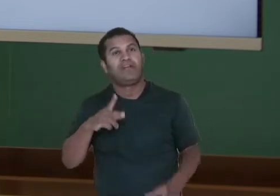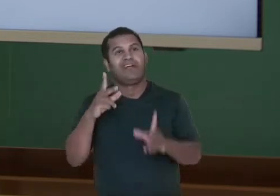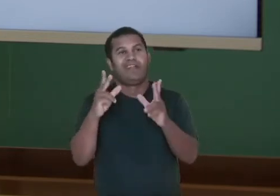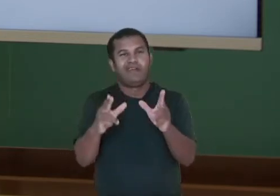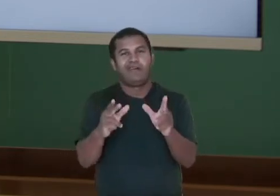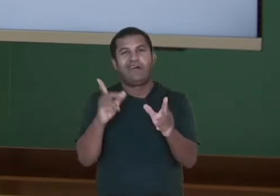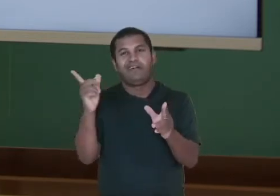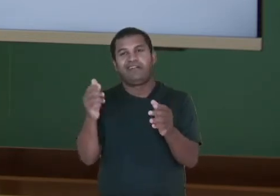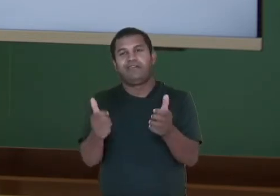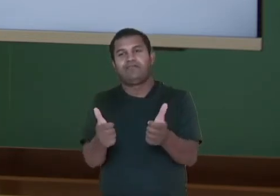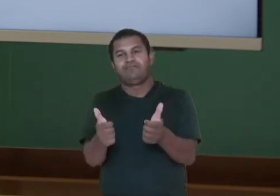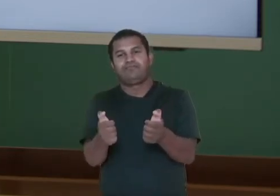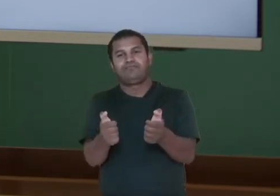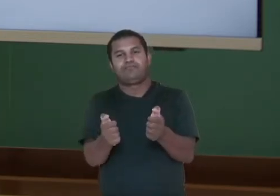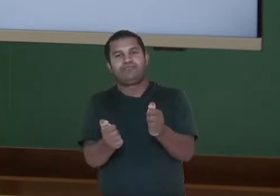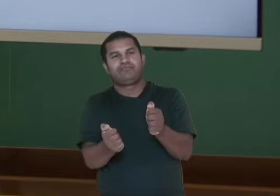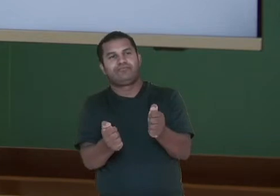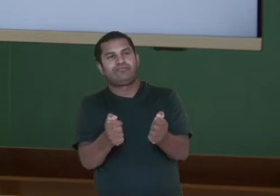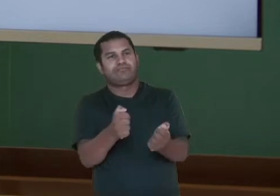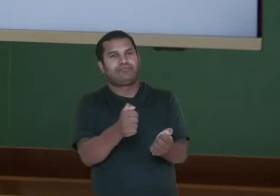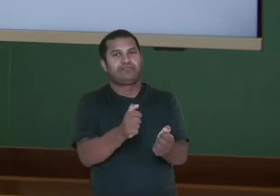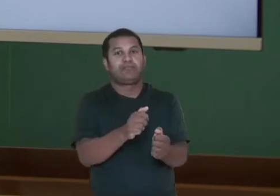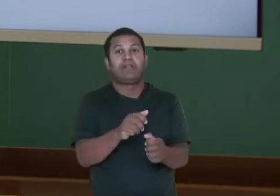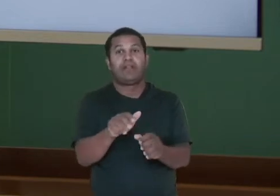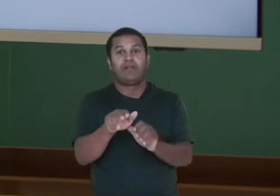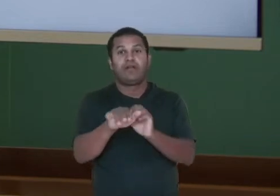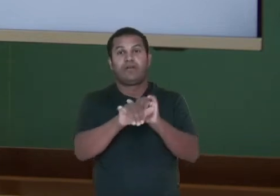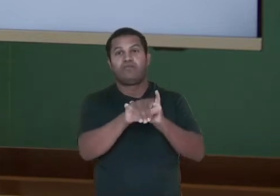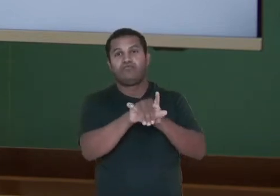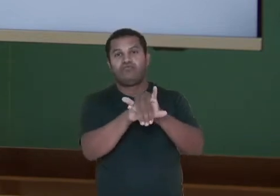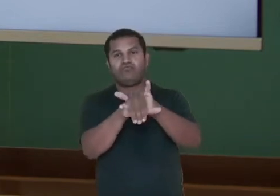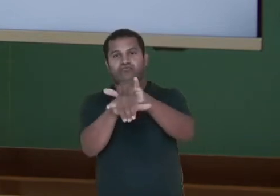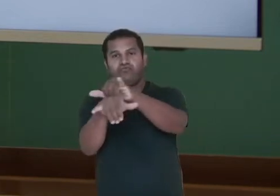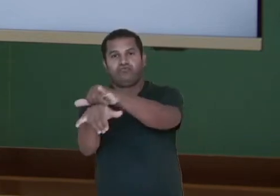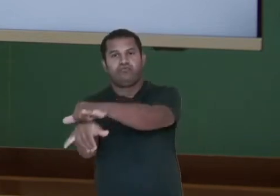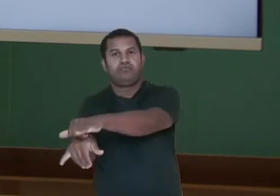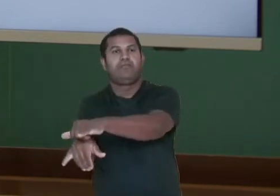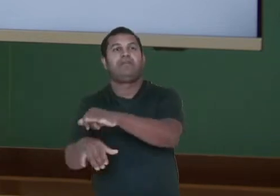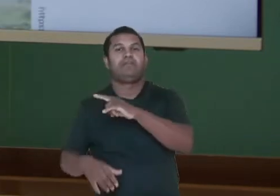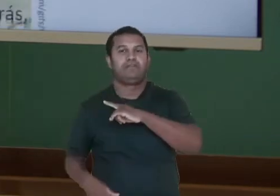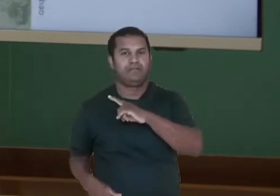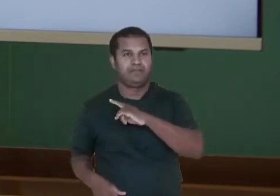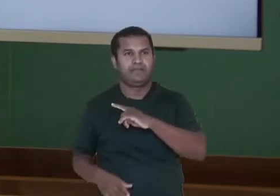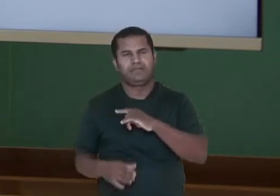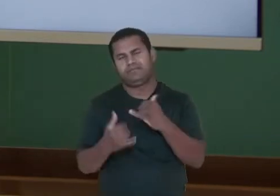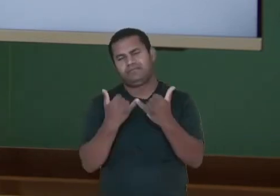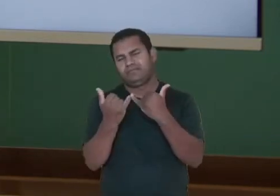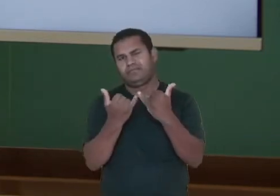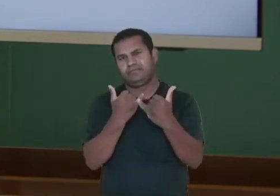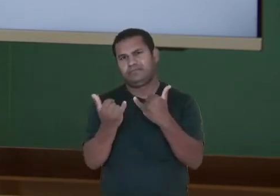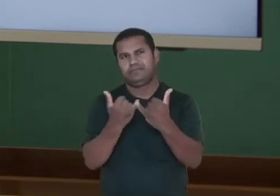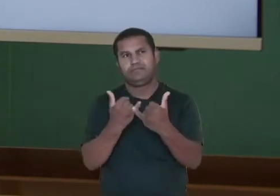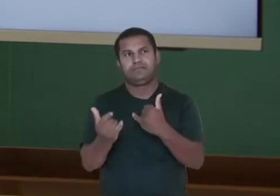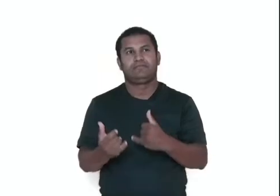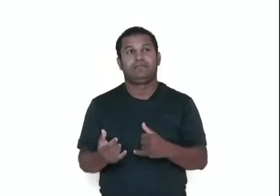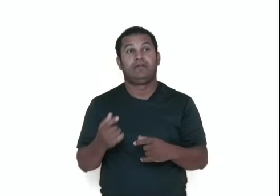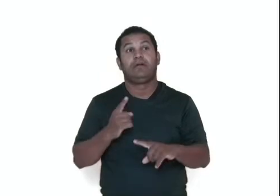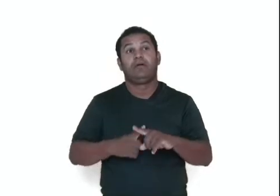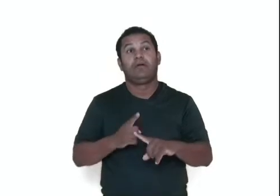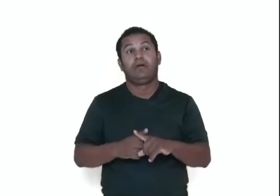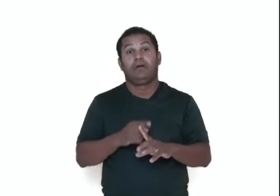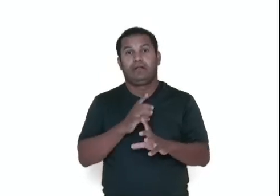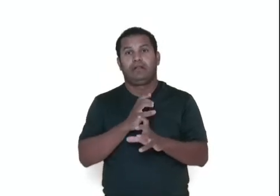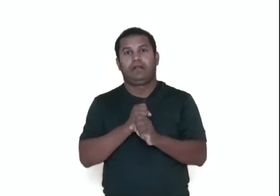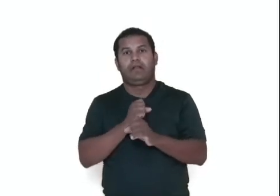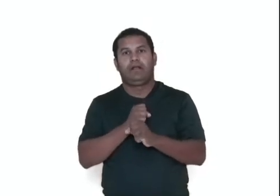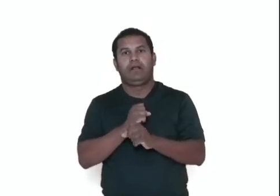objetos eles tendem a manter o movimento sem mesmo ter propulsão. Também nós temos o seguinte, por que um canhão